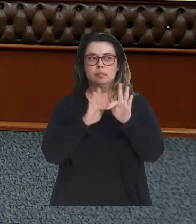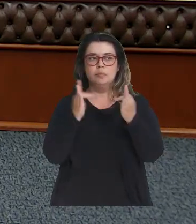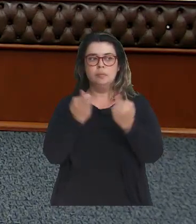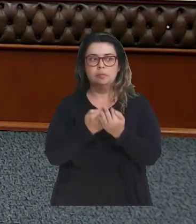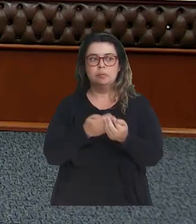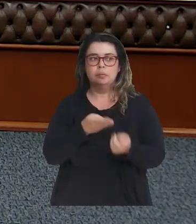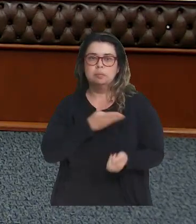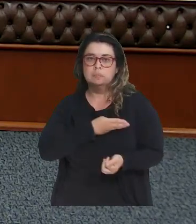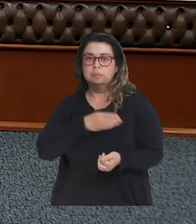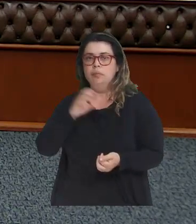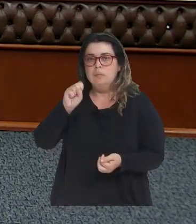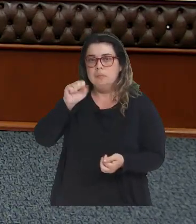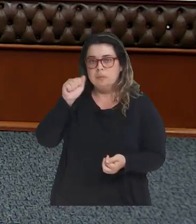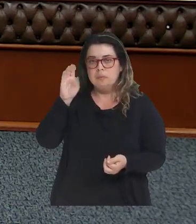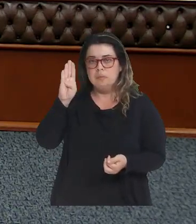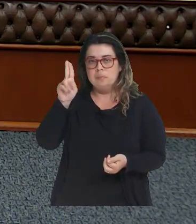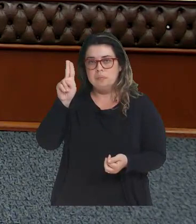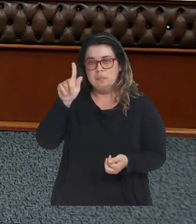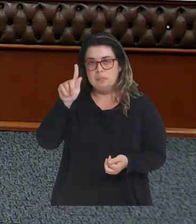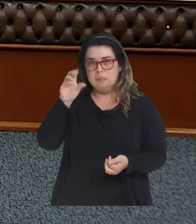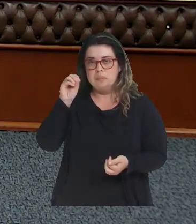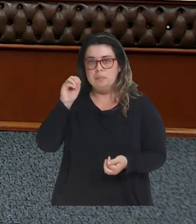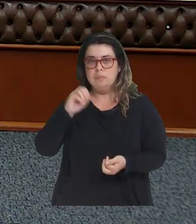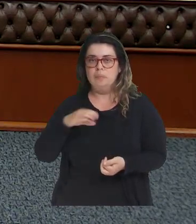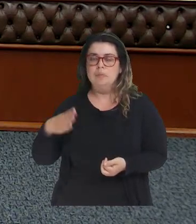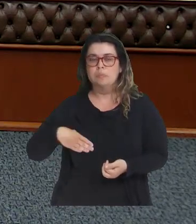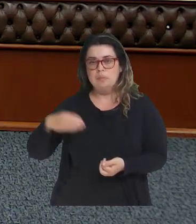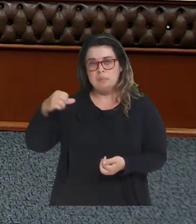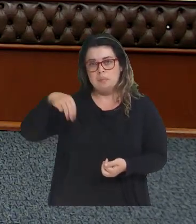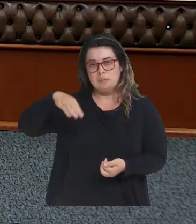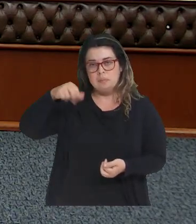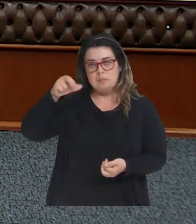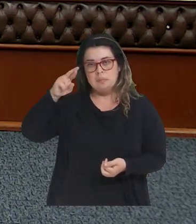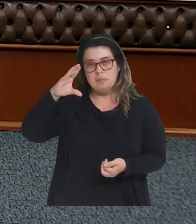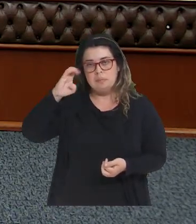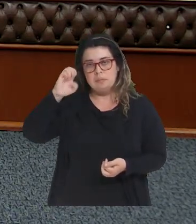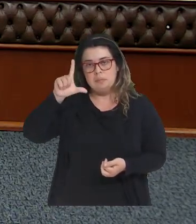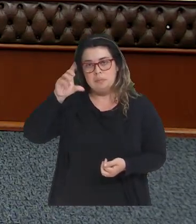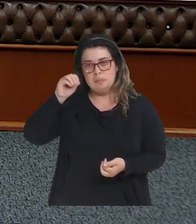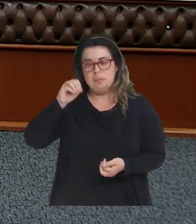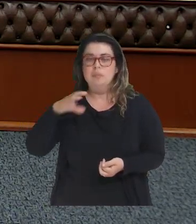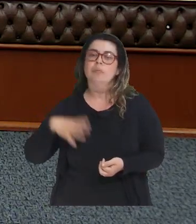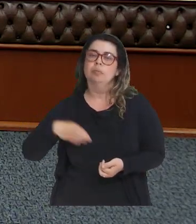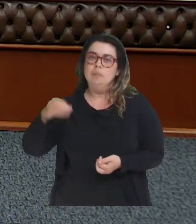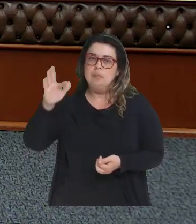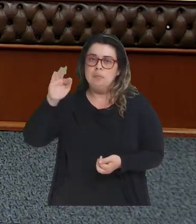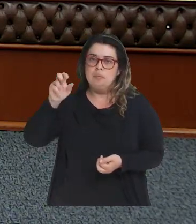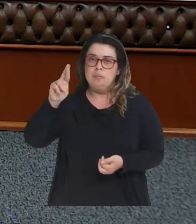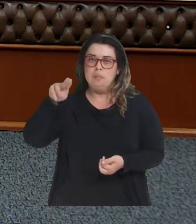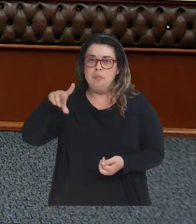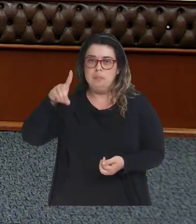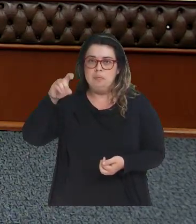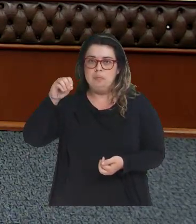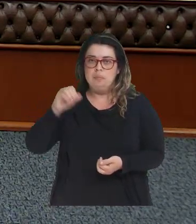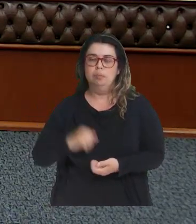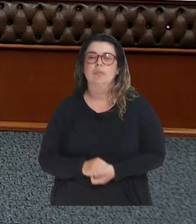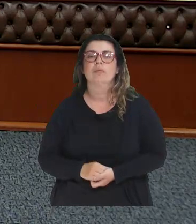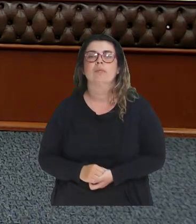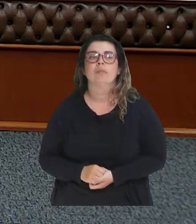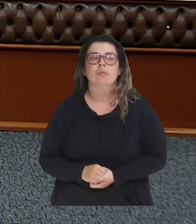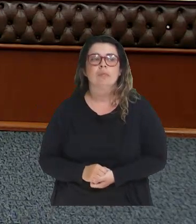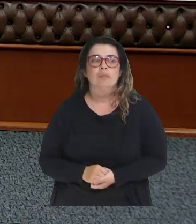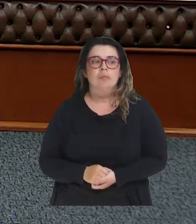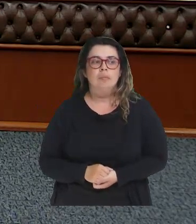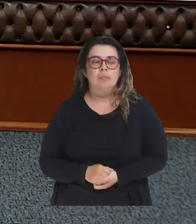Sabugo, seu filho Marcelo, seu filho Fernando, amigos de infância, Vanespianos, como eu e o